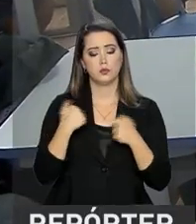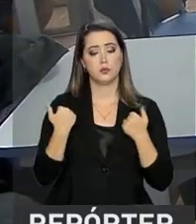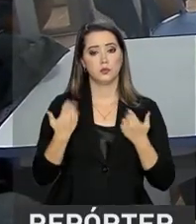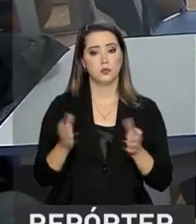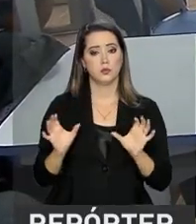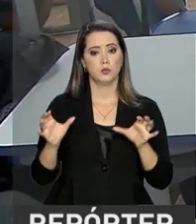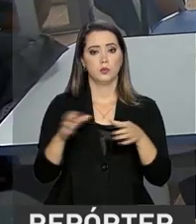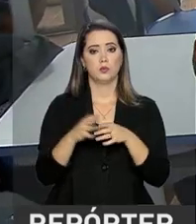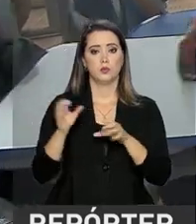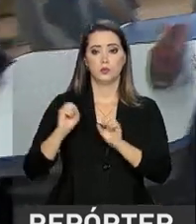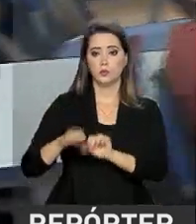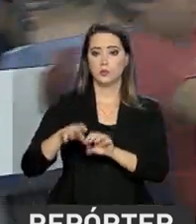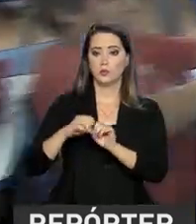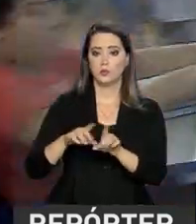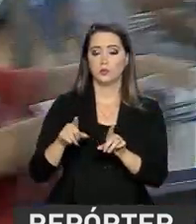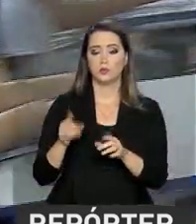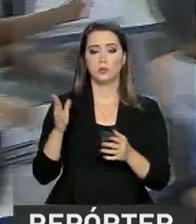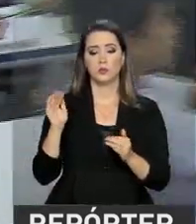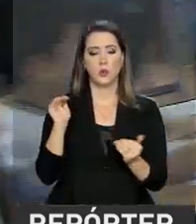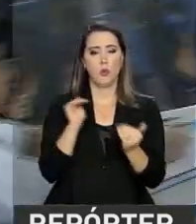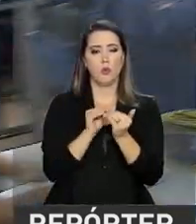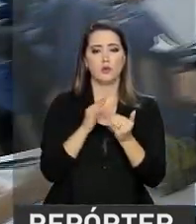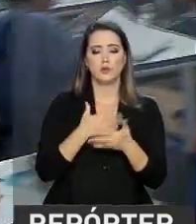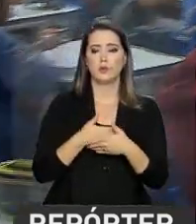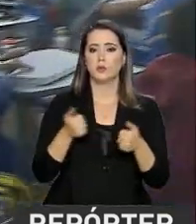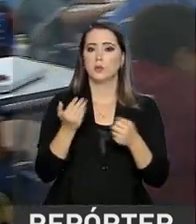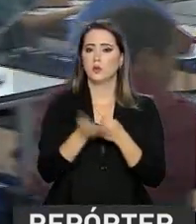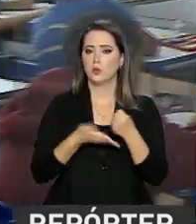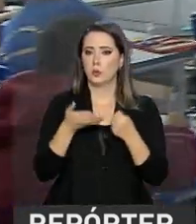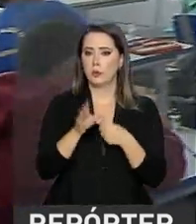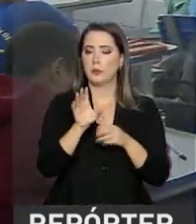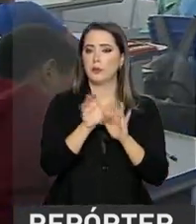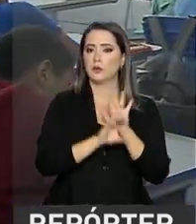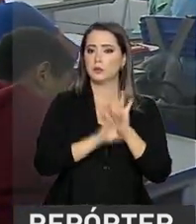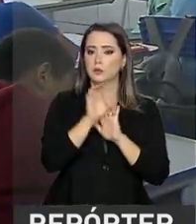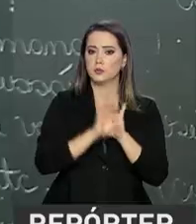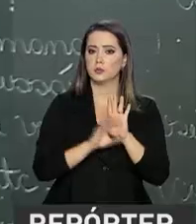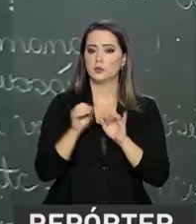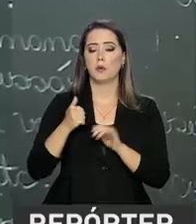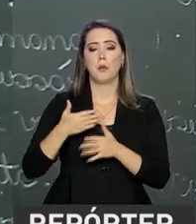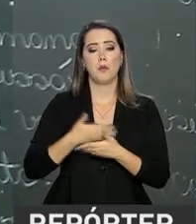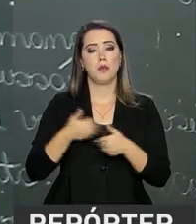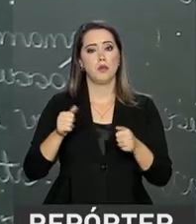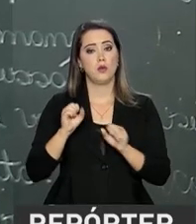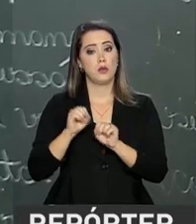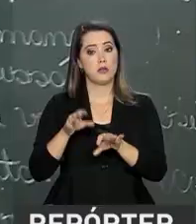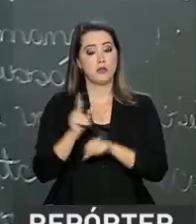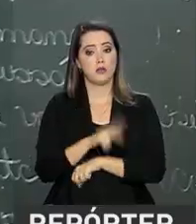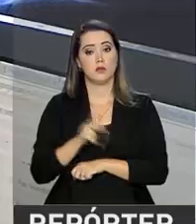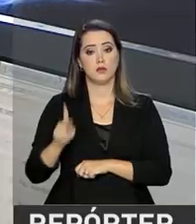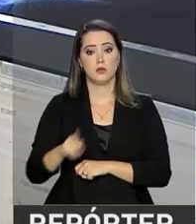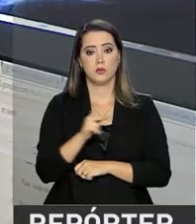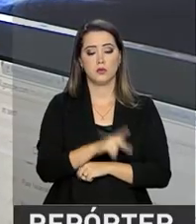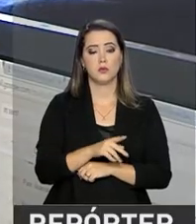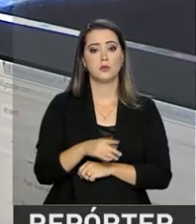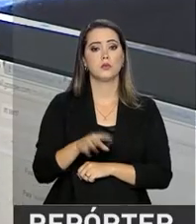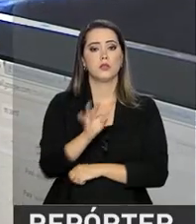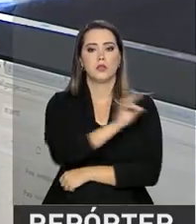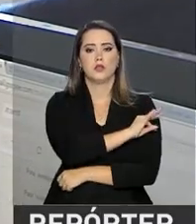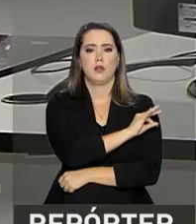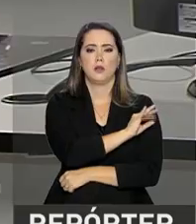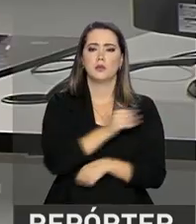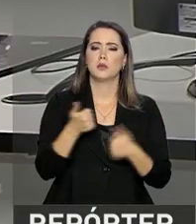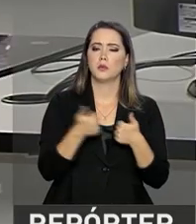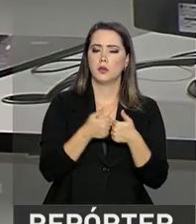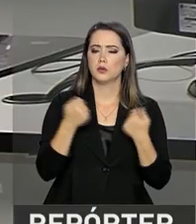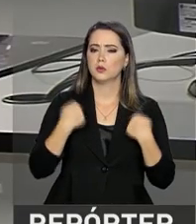Na educação, o foco está na melhoria da base curricular, numa melhor formação dos professores e num nível técnico mais